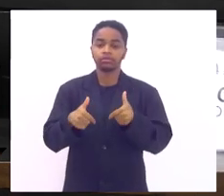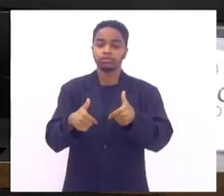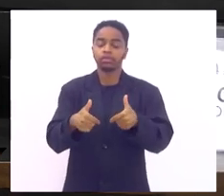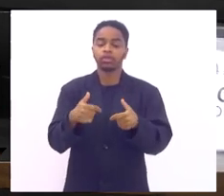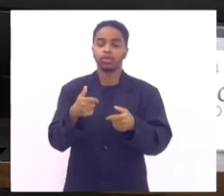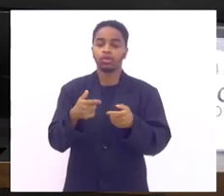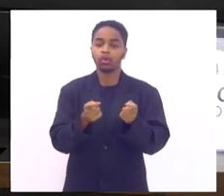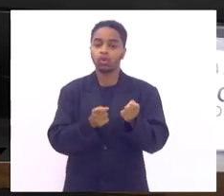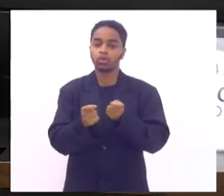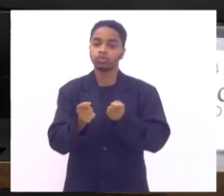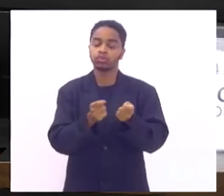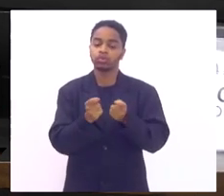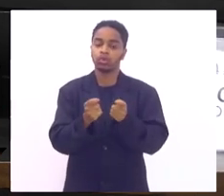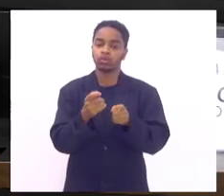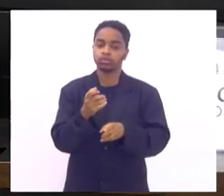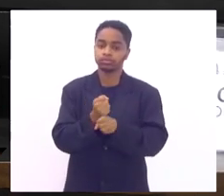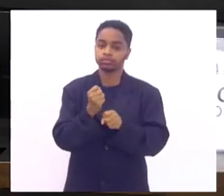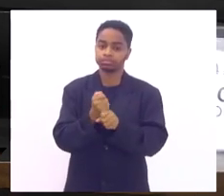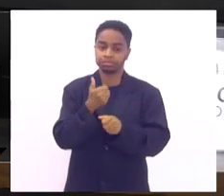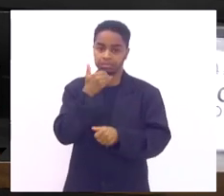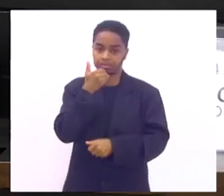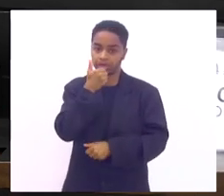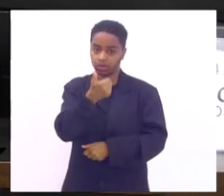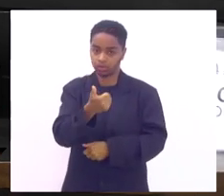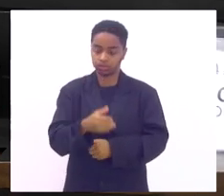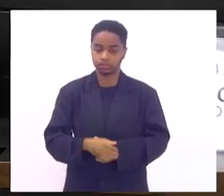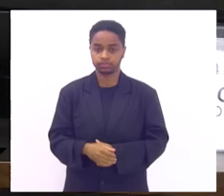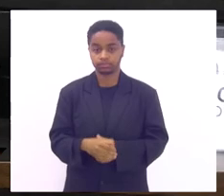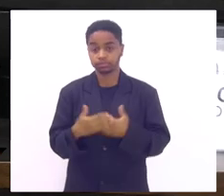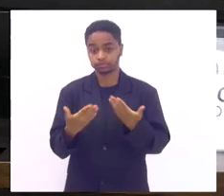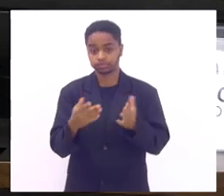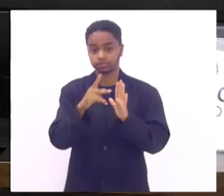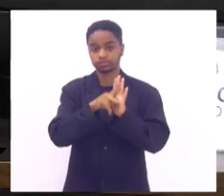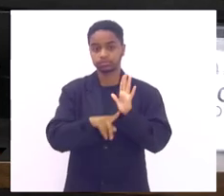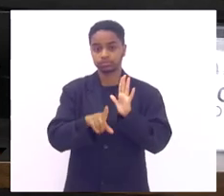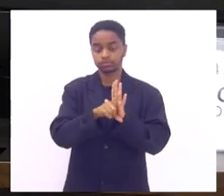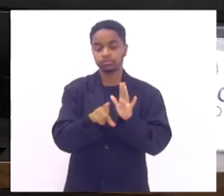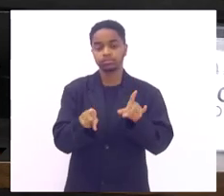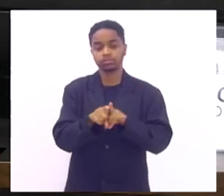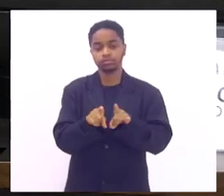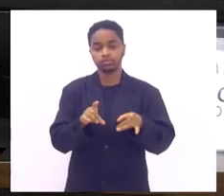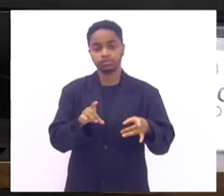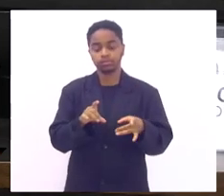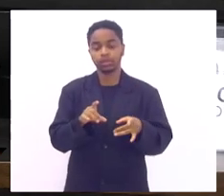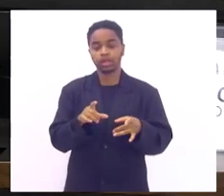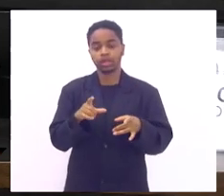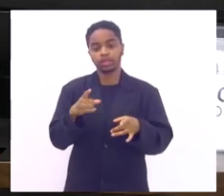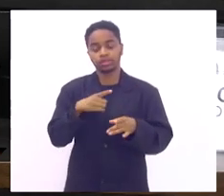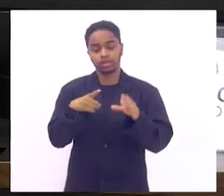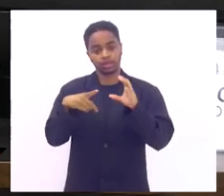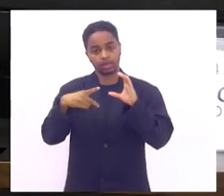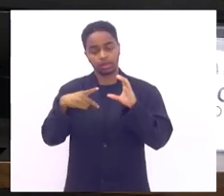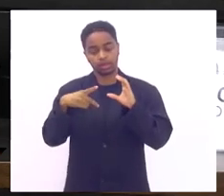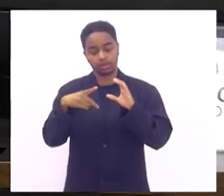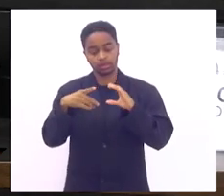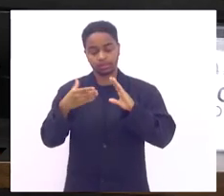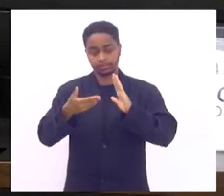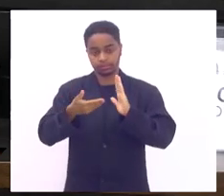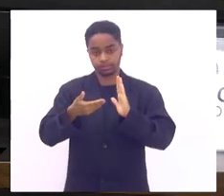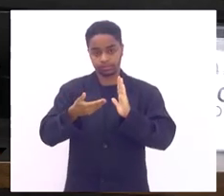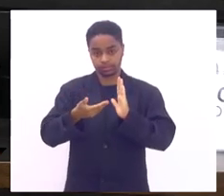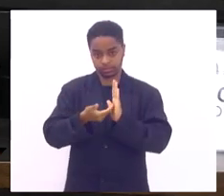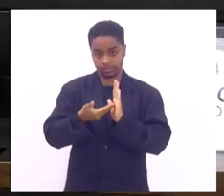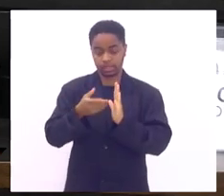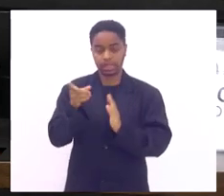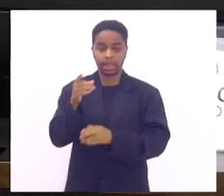da contabilidade muito mais efetivo. Então, esse projeto de lei também está espelhado na Câmara dos Deputados, em Brasília, através